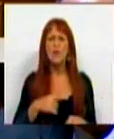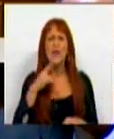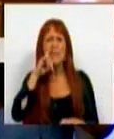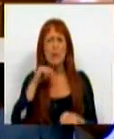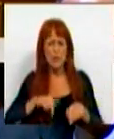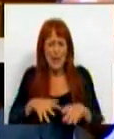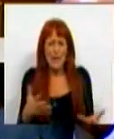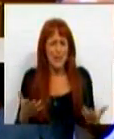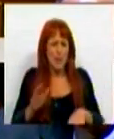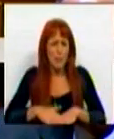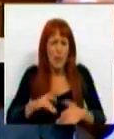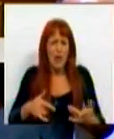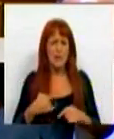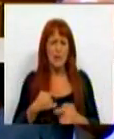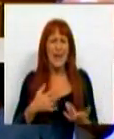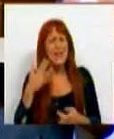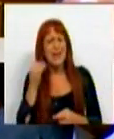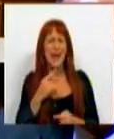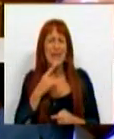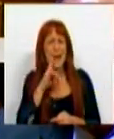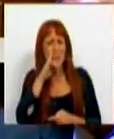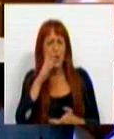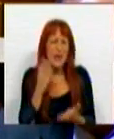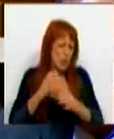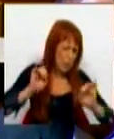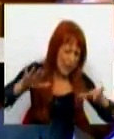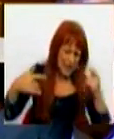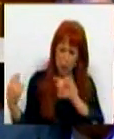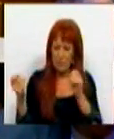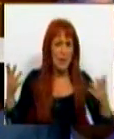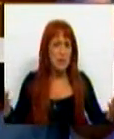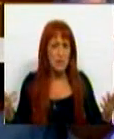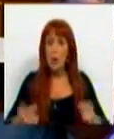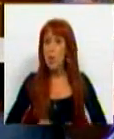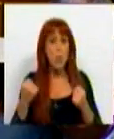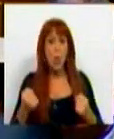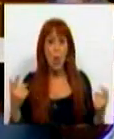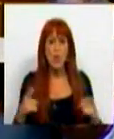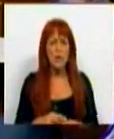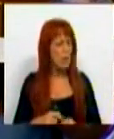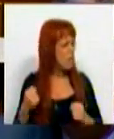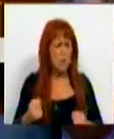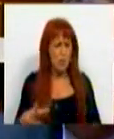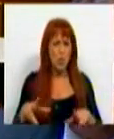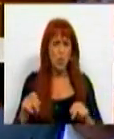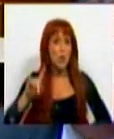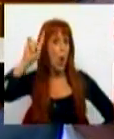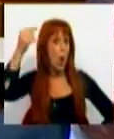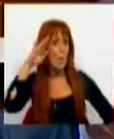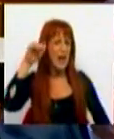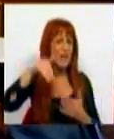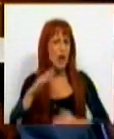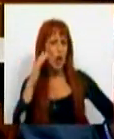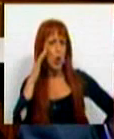este singelo facto que estão a tentar desmentir desde o início deste debate, que não conseguiram, nem conseguirão, a não ser que